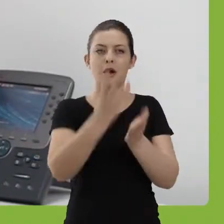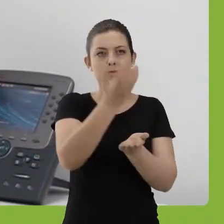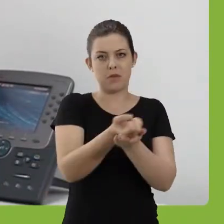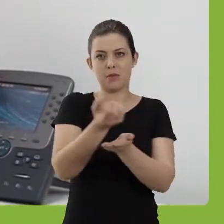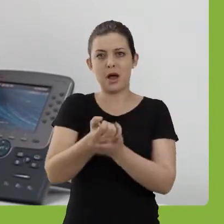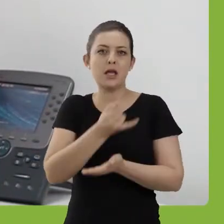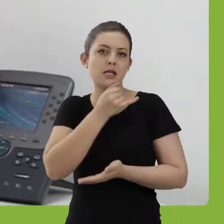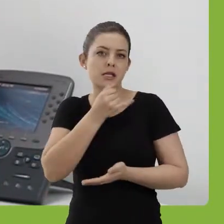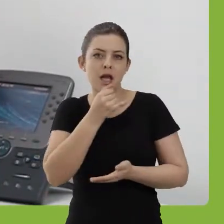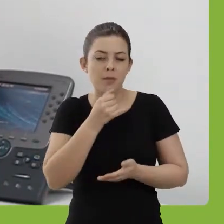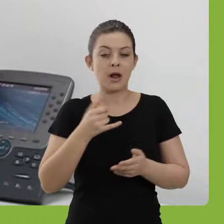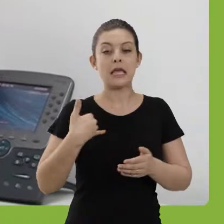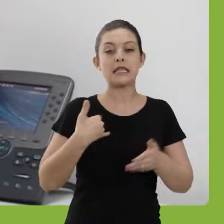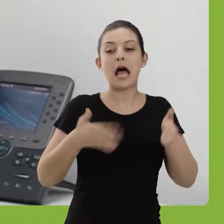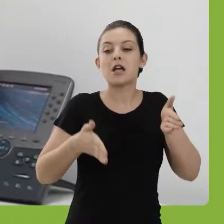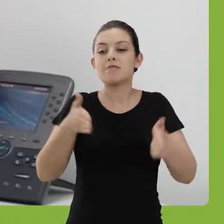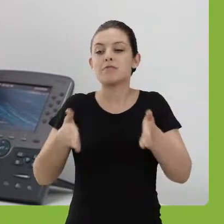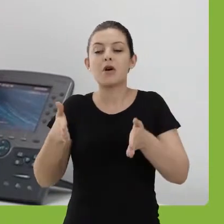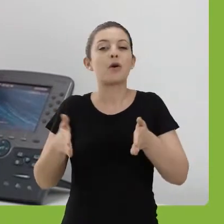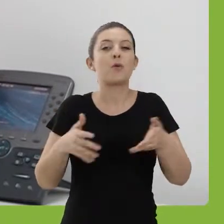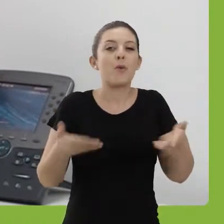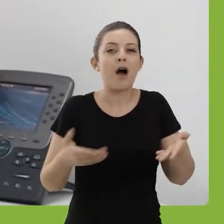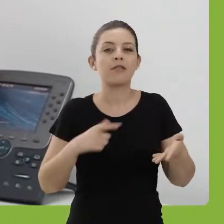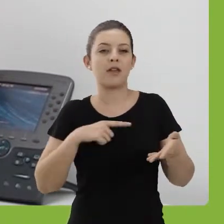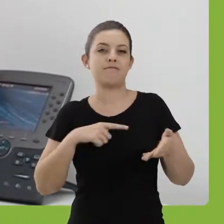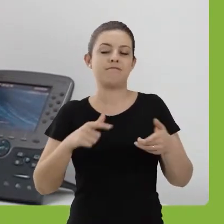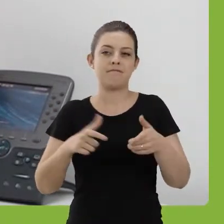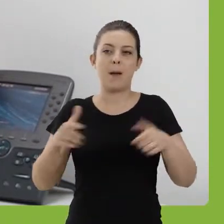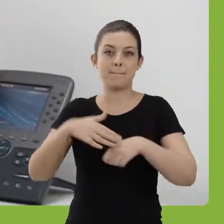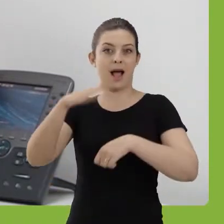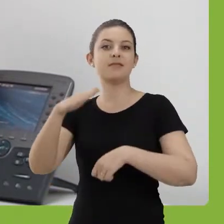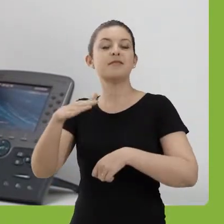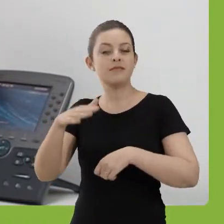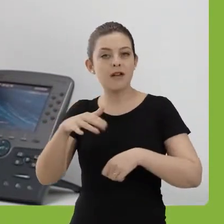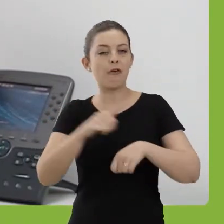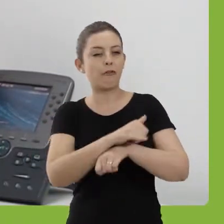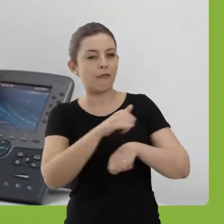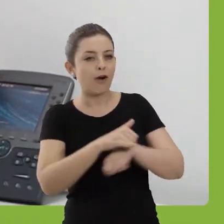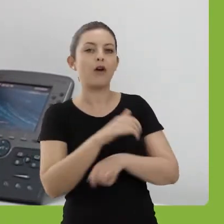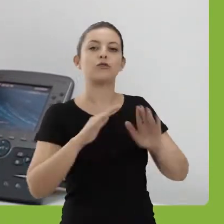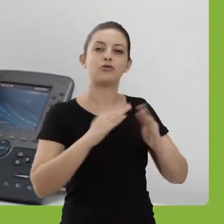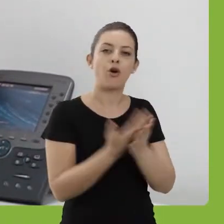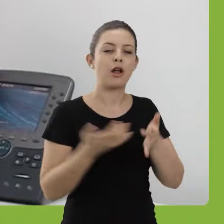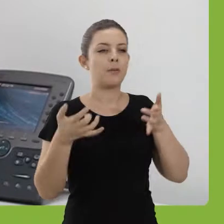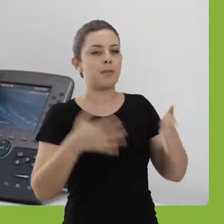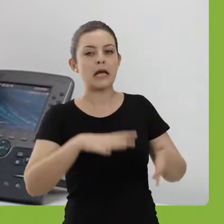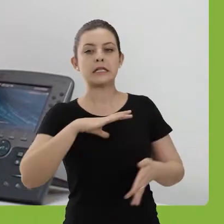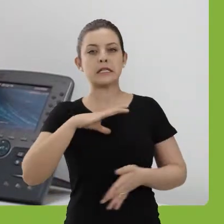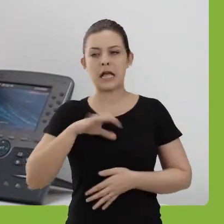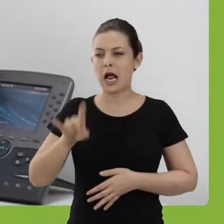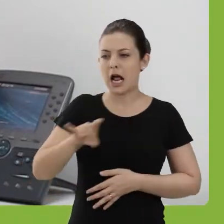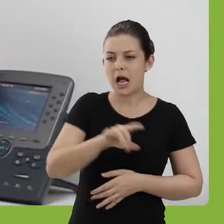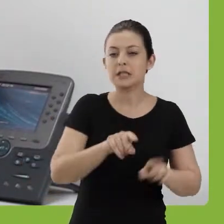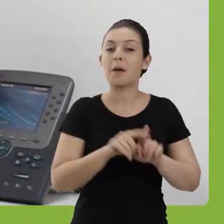exemplo, quais são as maiores faixas etárias, né, que há uma incidência maior da evasão escolar por município, por rede de